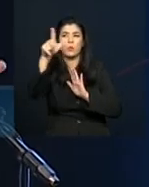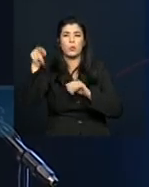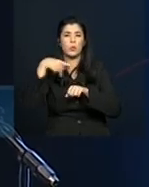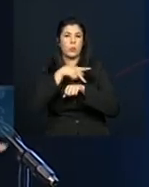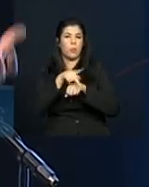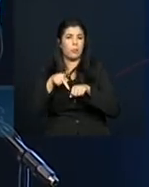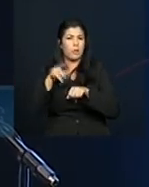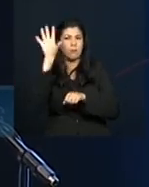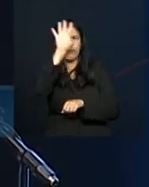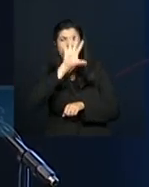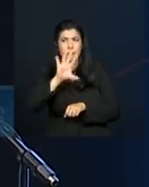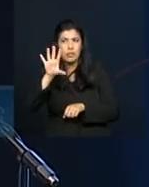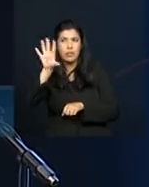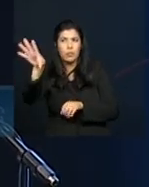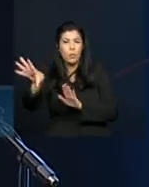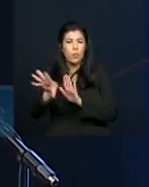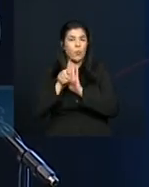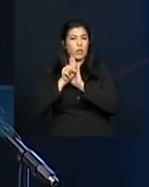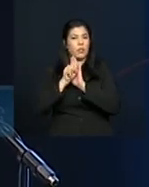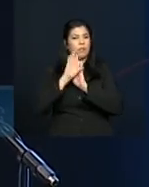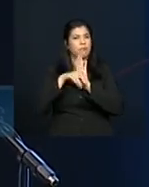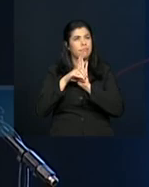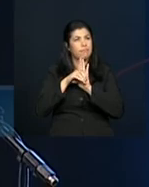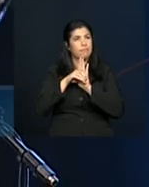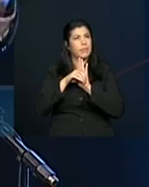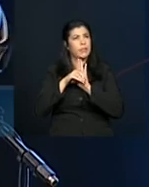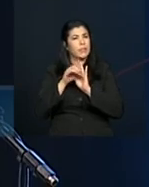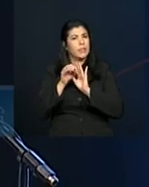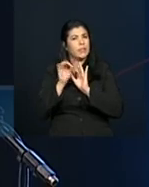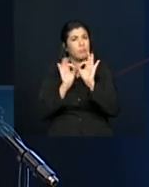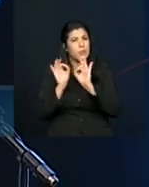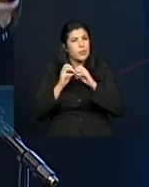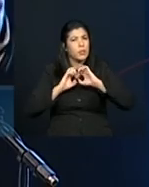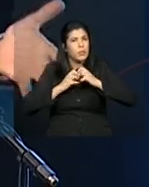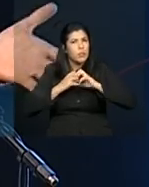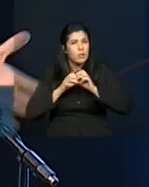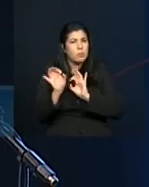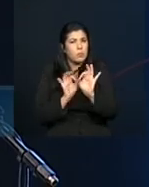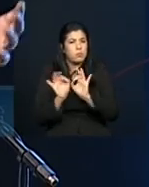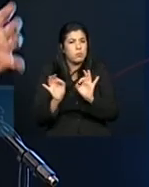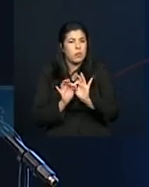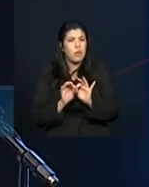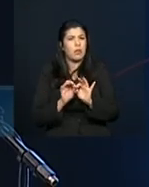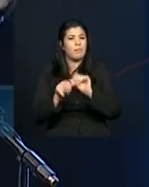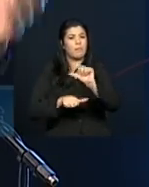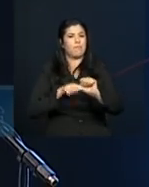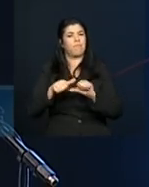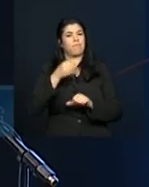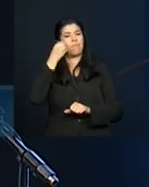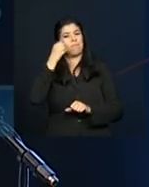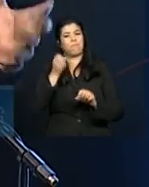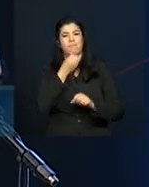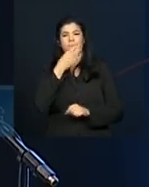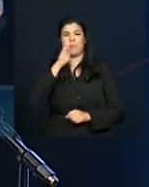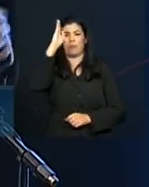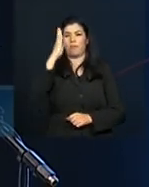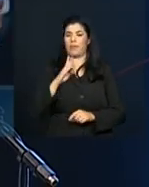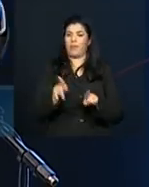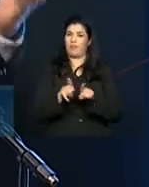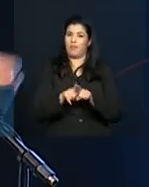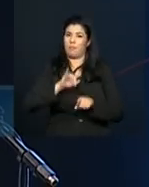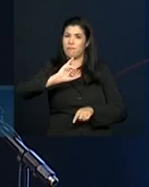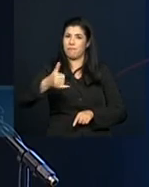nos torna nossas essas experiências, e acho que essa experiência serve para partilhar com outros países, para os outros